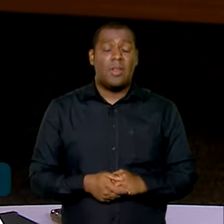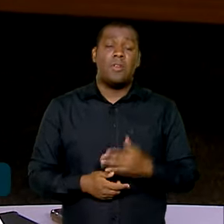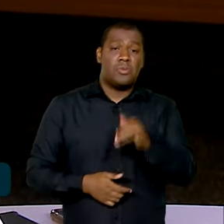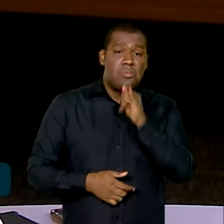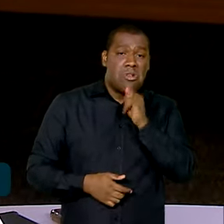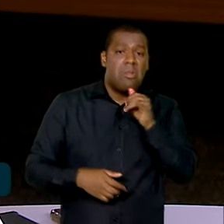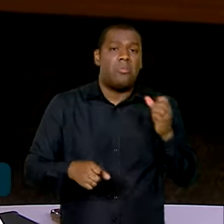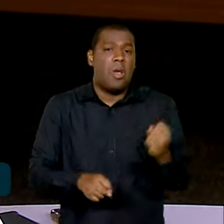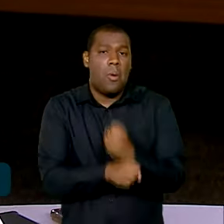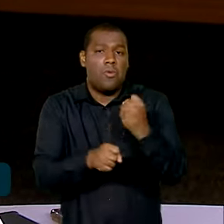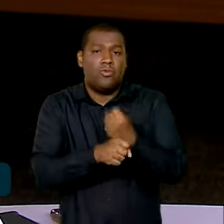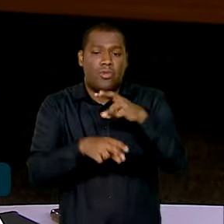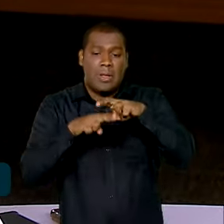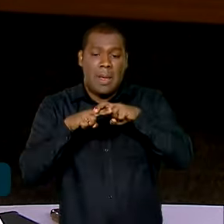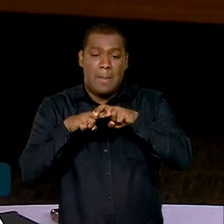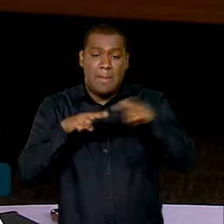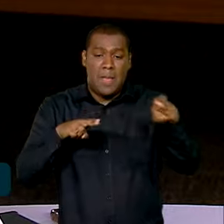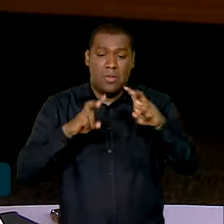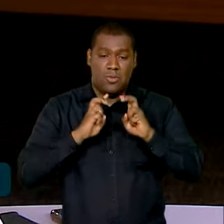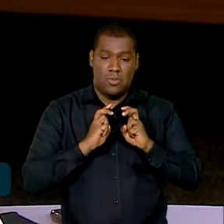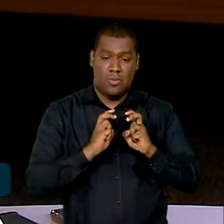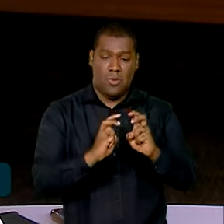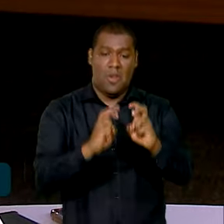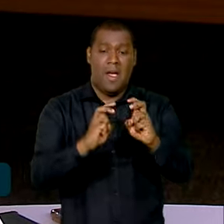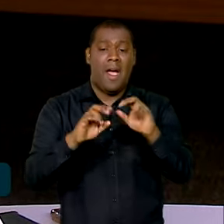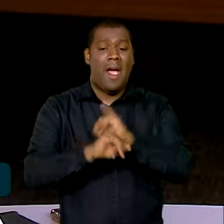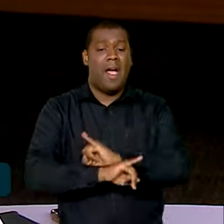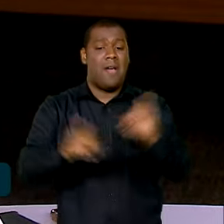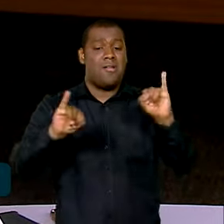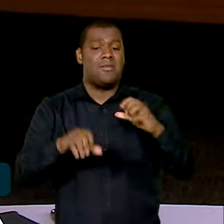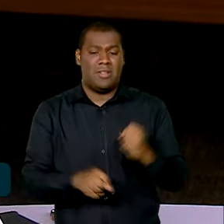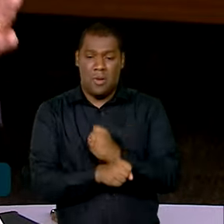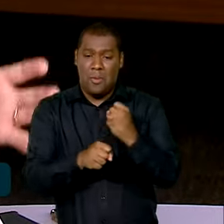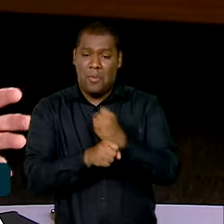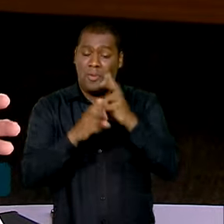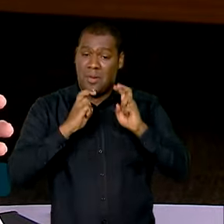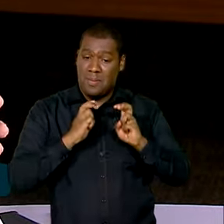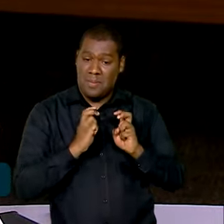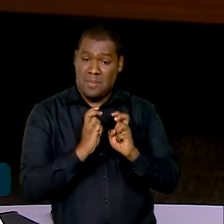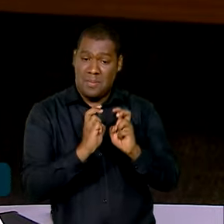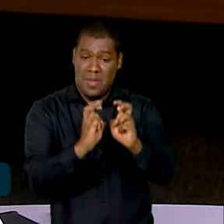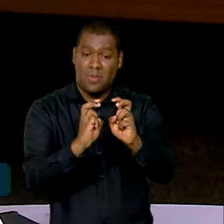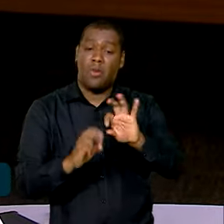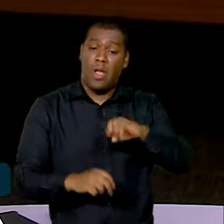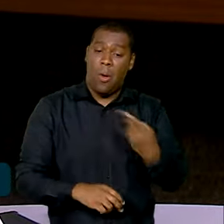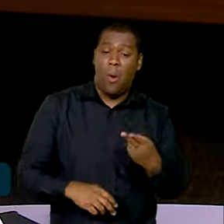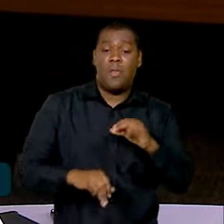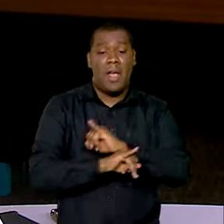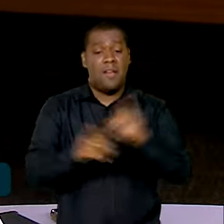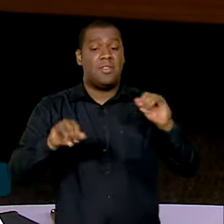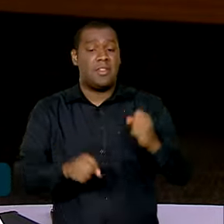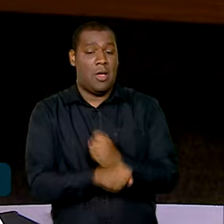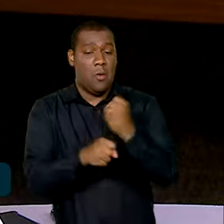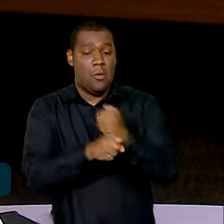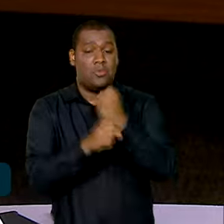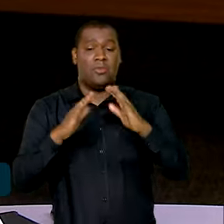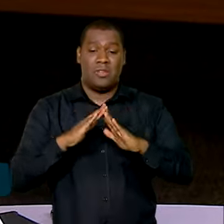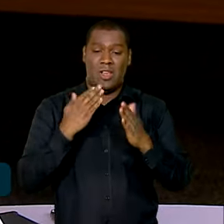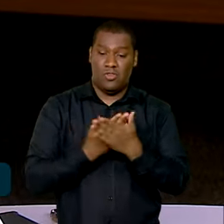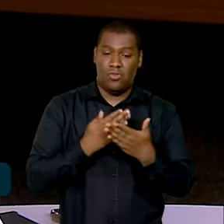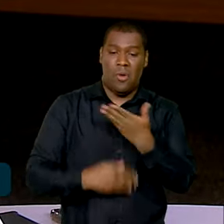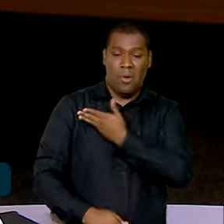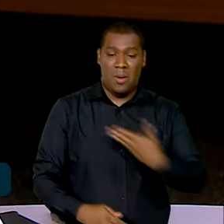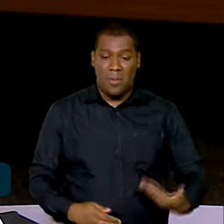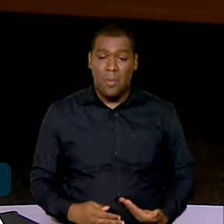um metrô. É evidente, quando você anuncia a construção de um metrô, anuncia a construção de uma escola, você não começa no